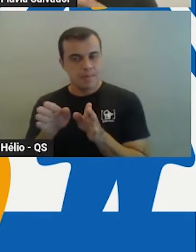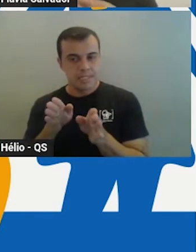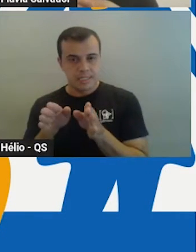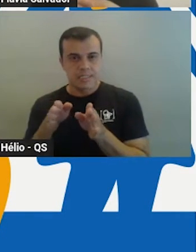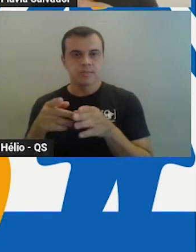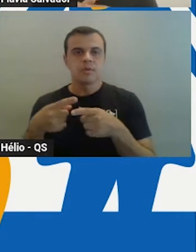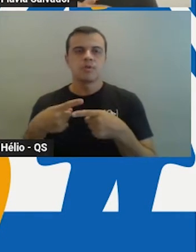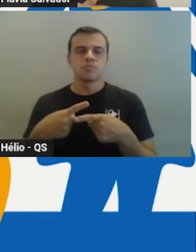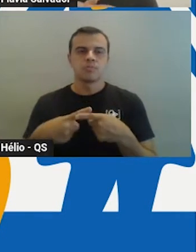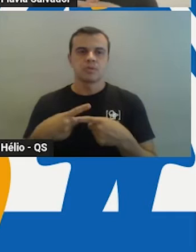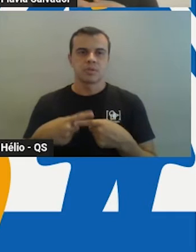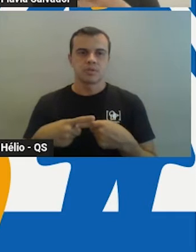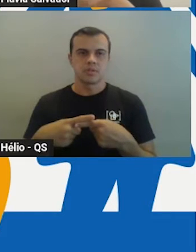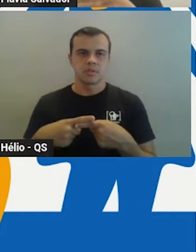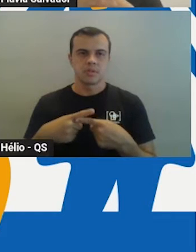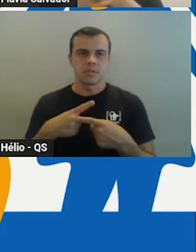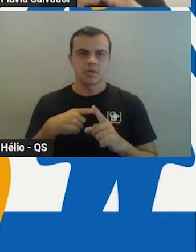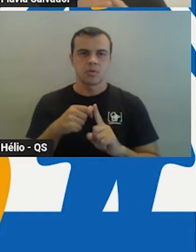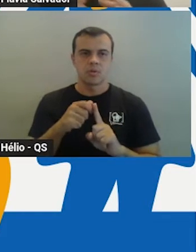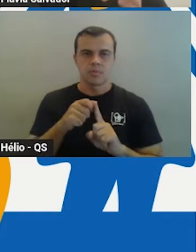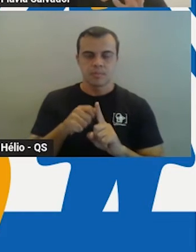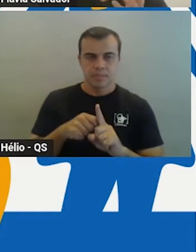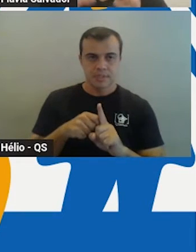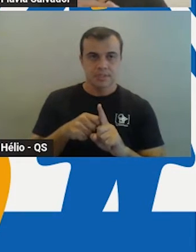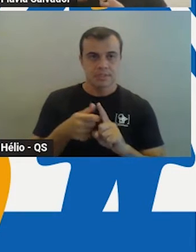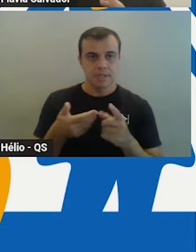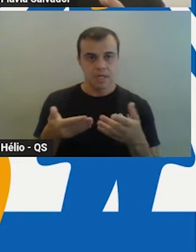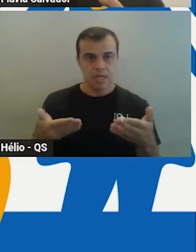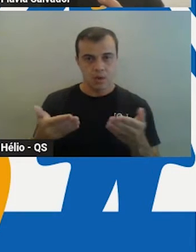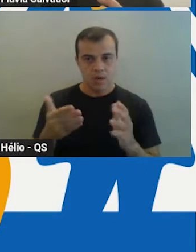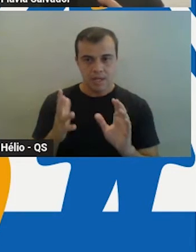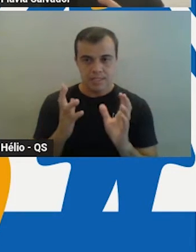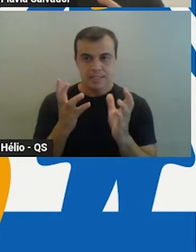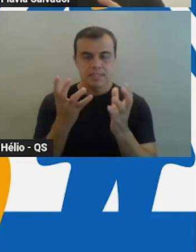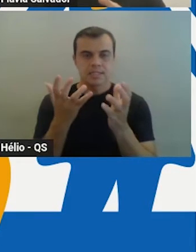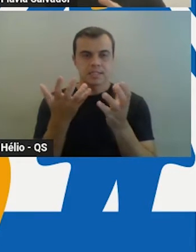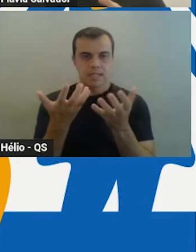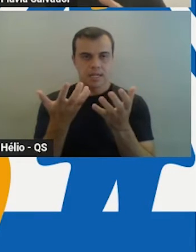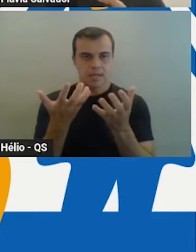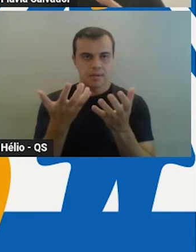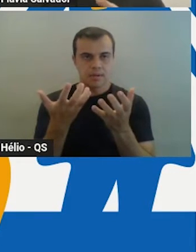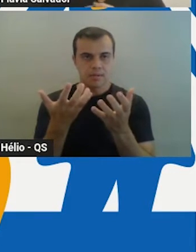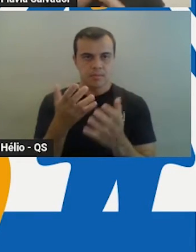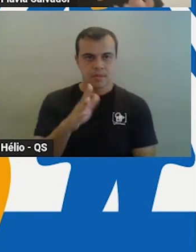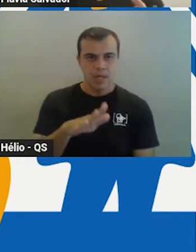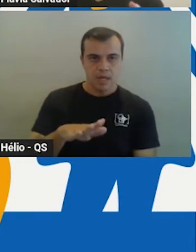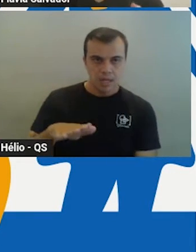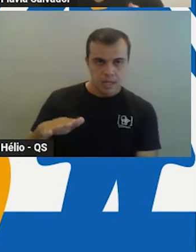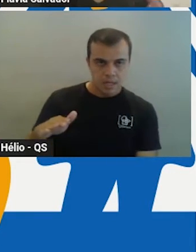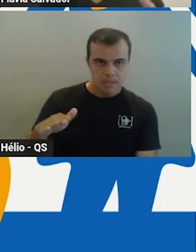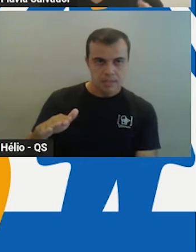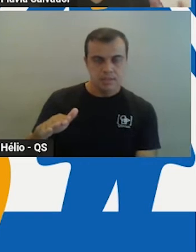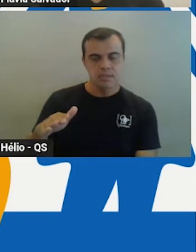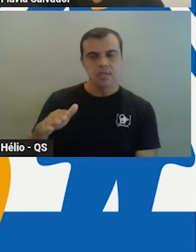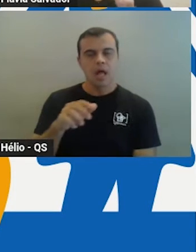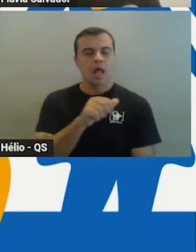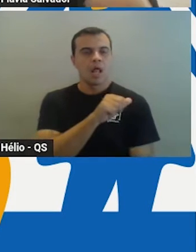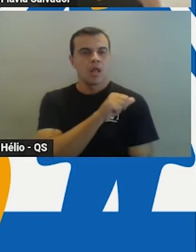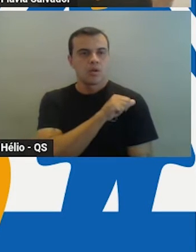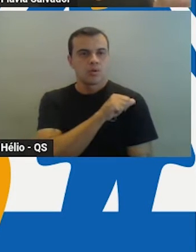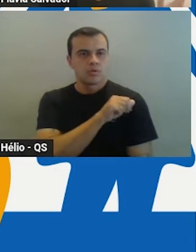acessibilidade no mês que justamente celebra as crianças, os alunos de maneira